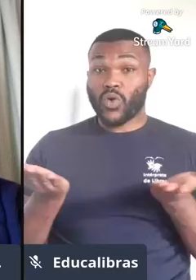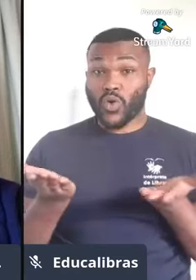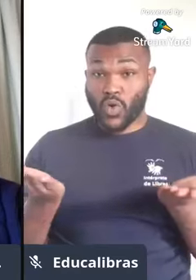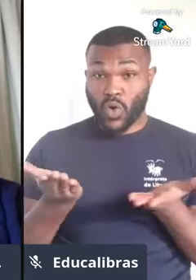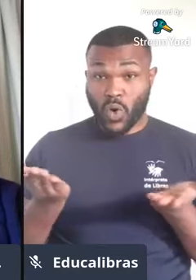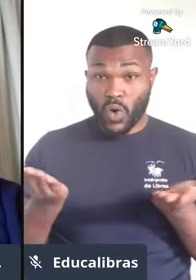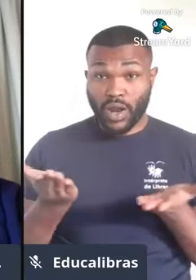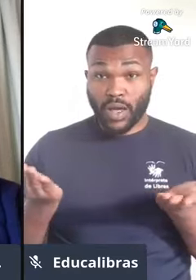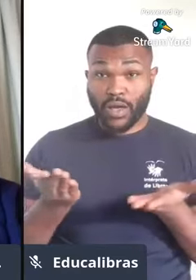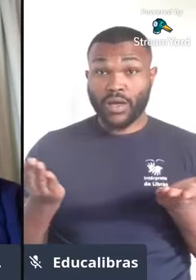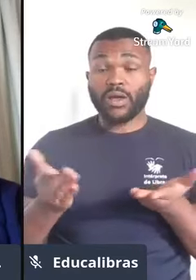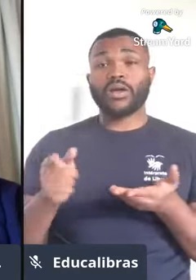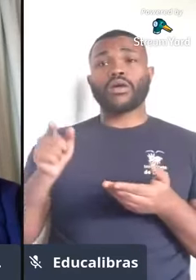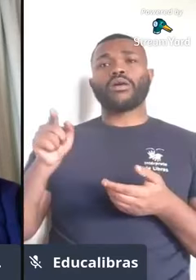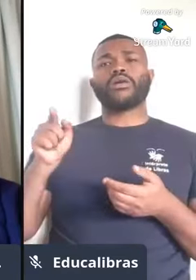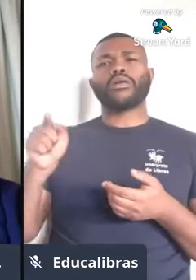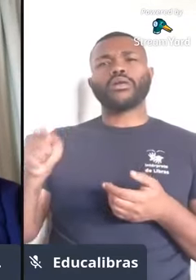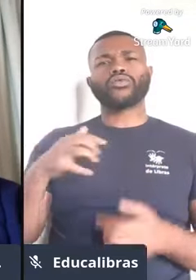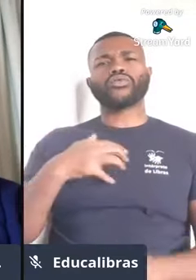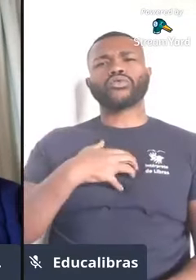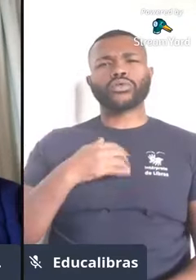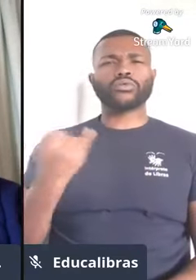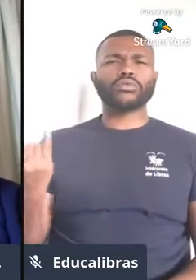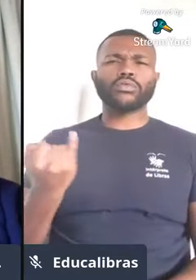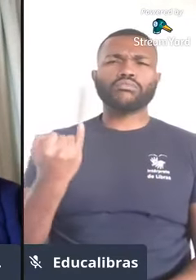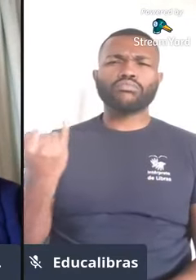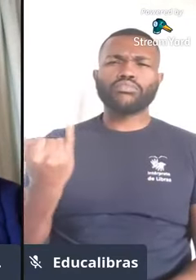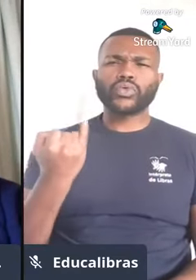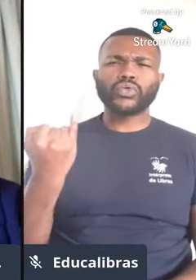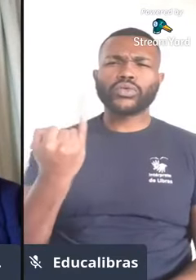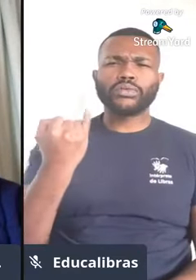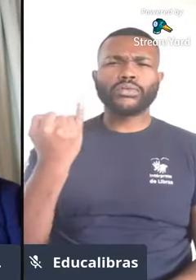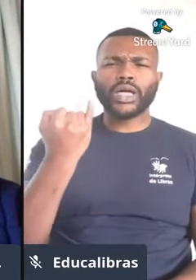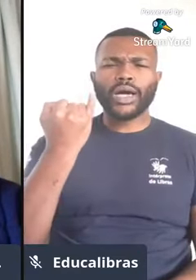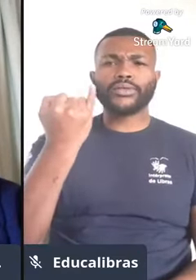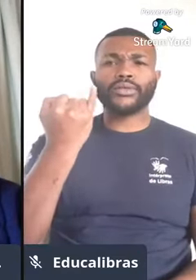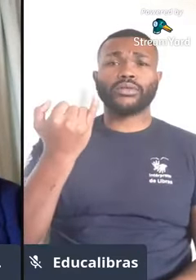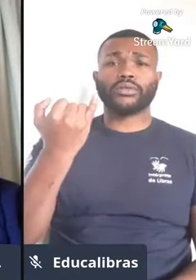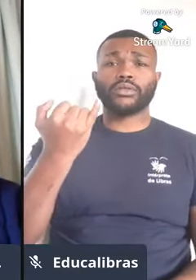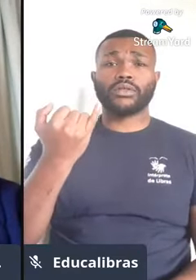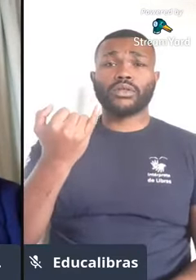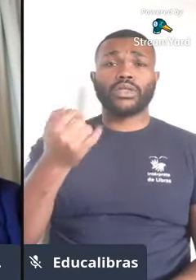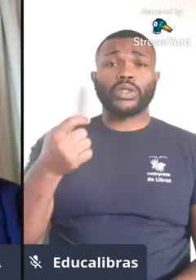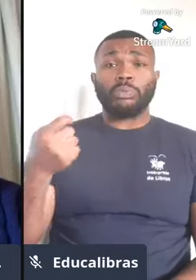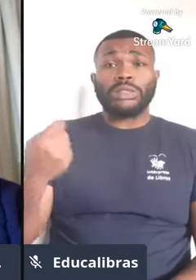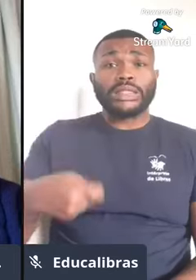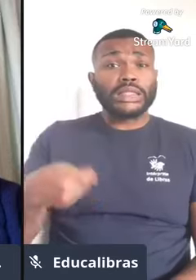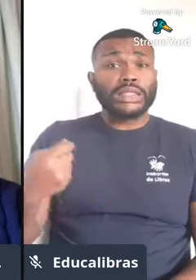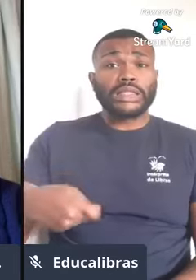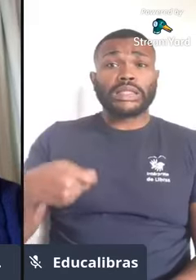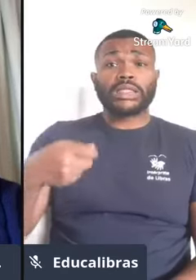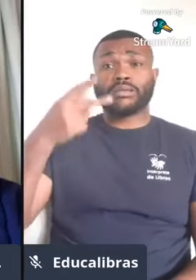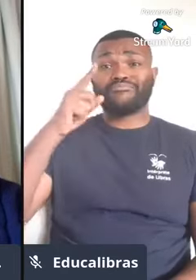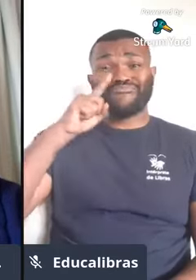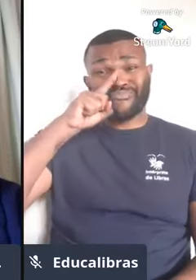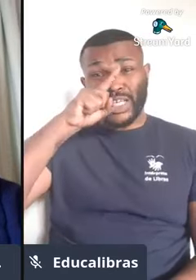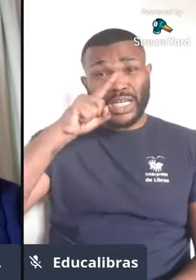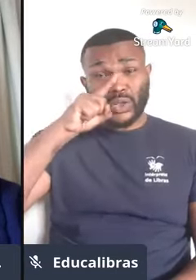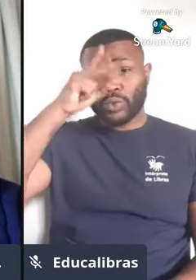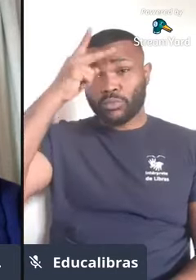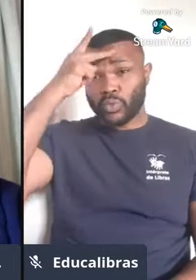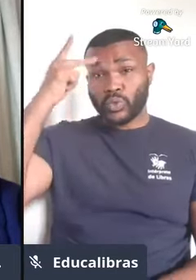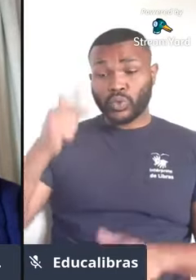sido uma saída muito importante para tirar da exposição desnecessária aos riscos os trabalhadores